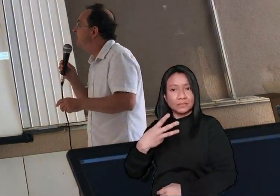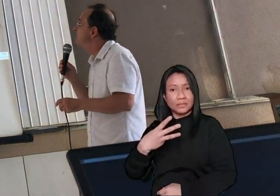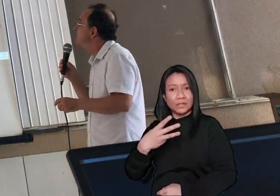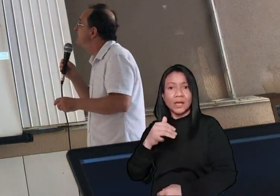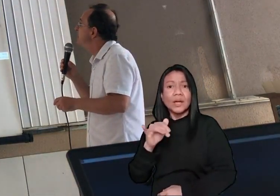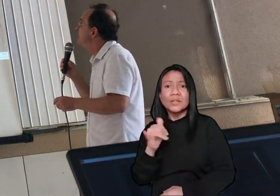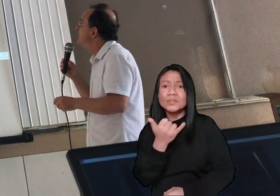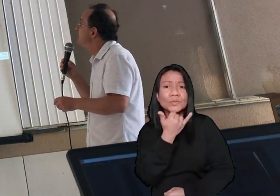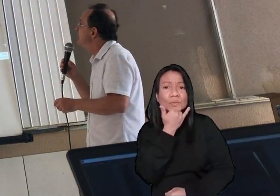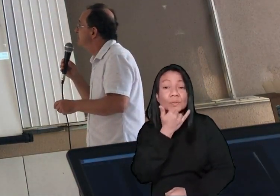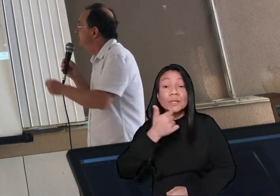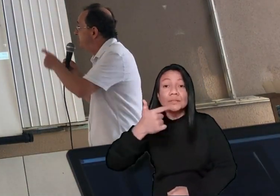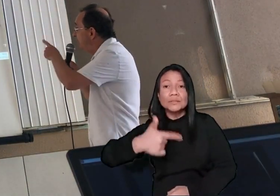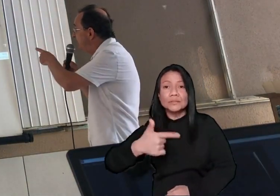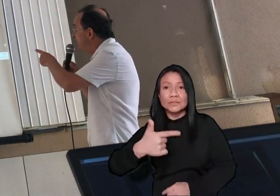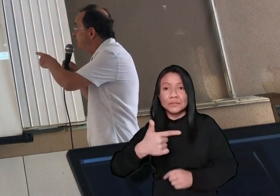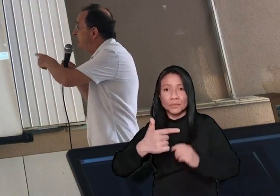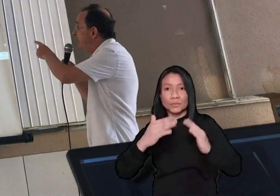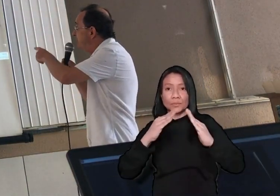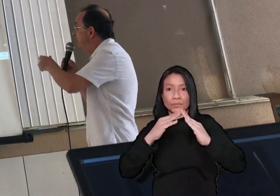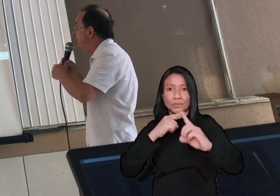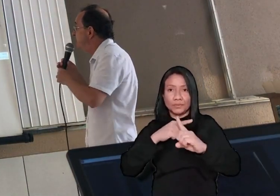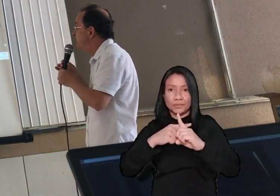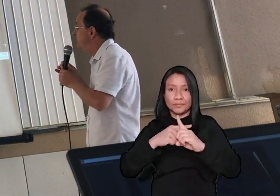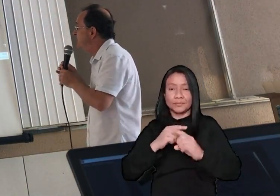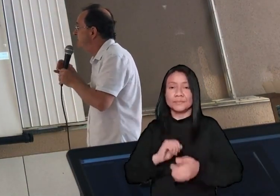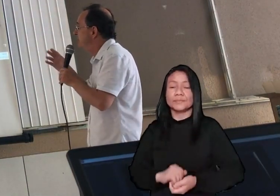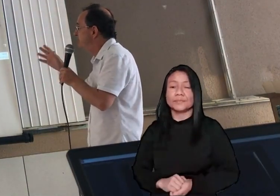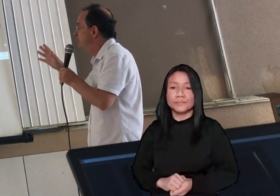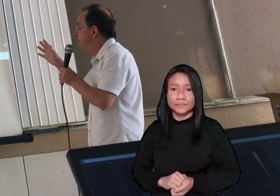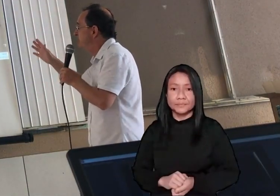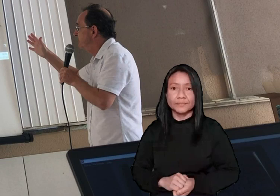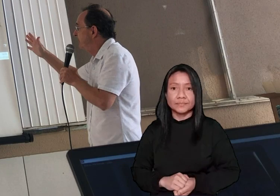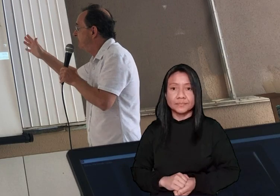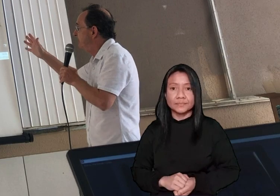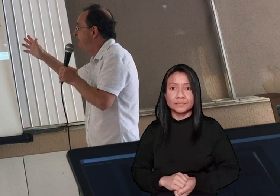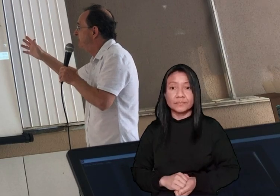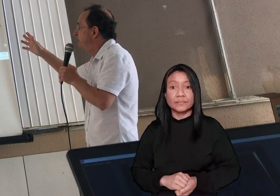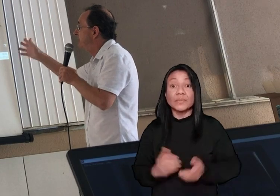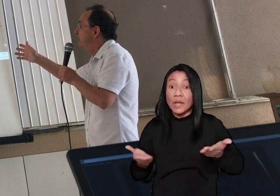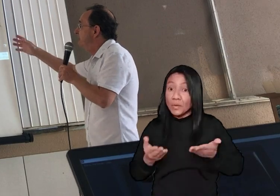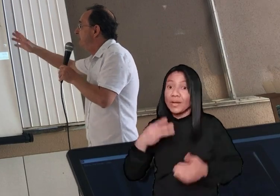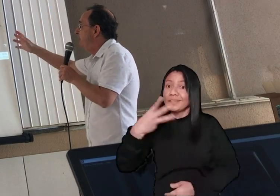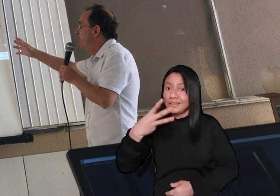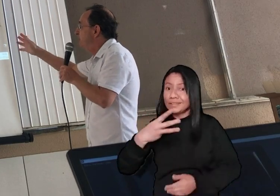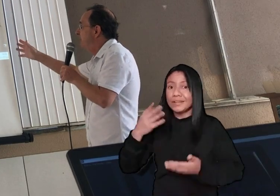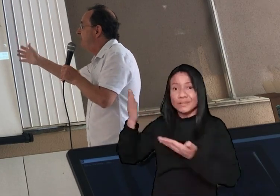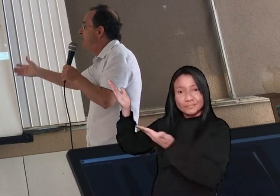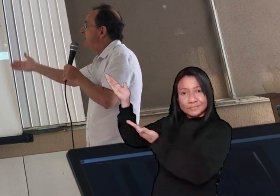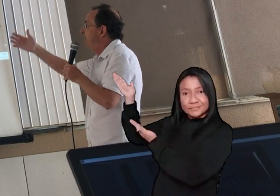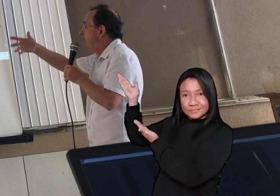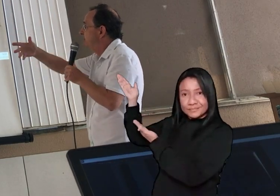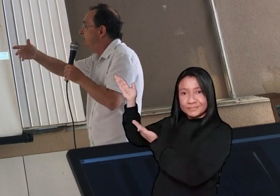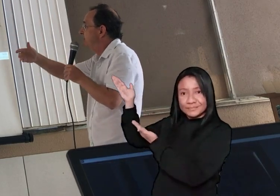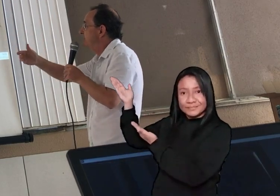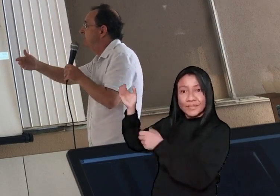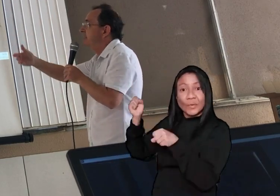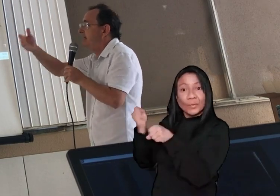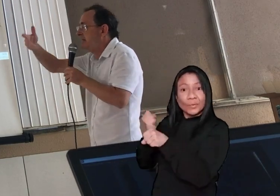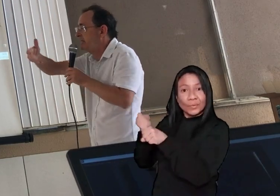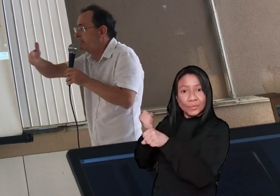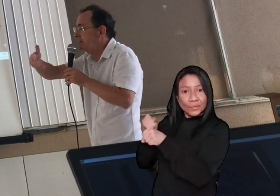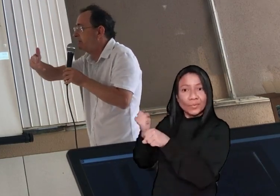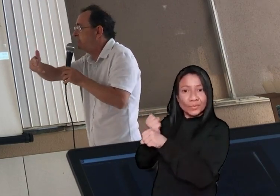ver a terceira igreja. Essa igreja foi construída, se não estou enganado, ela foi construída provisoriamente até a